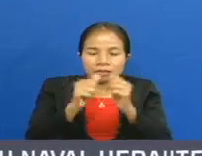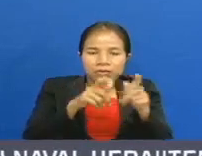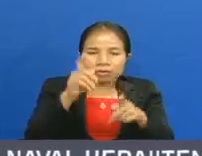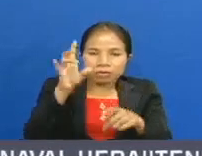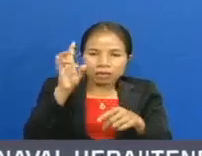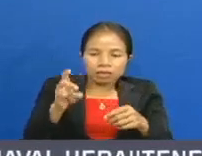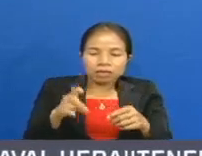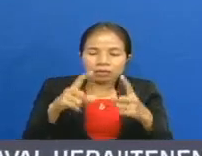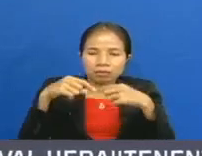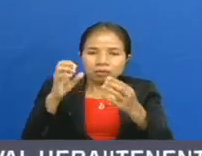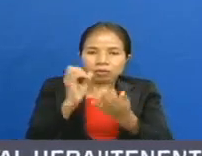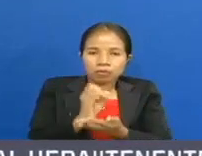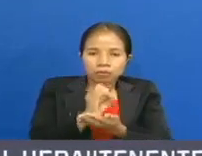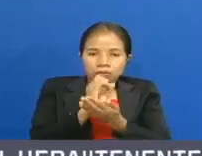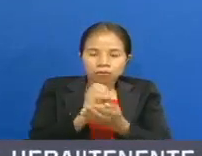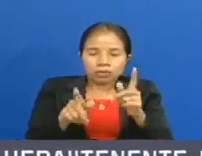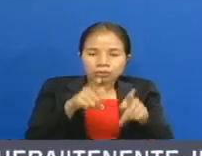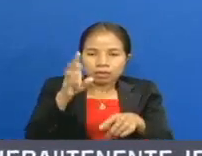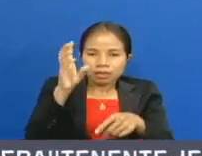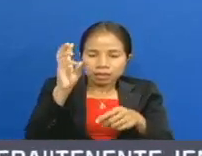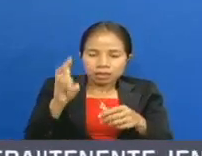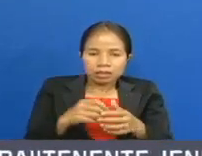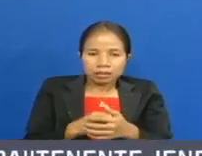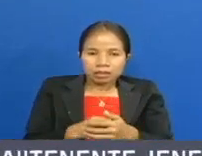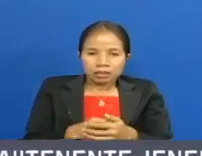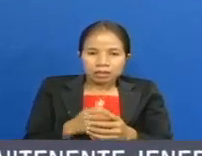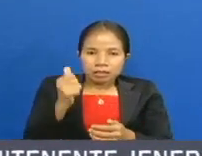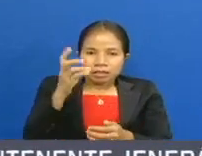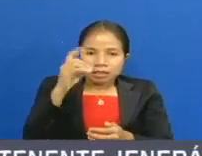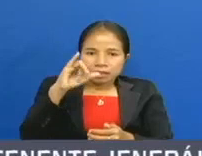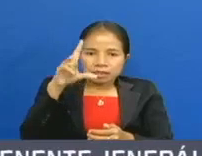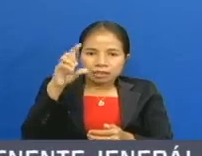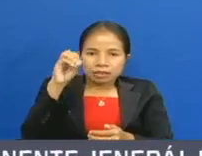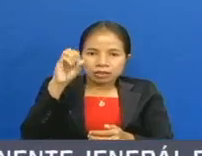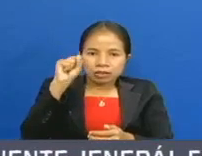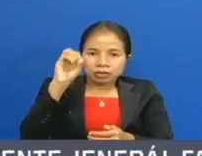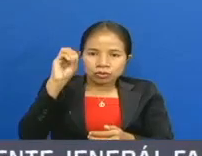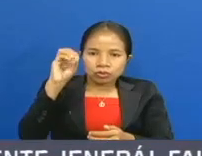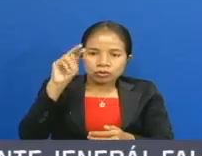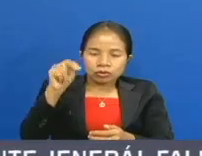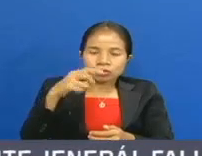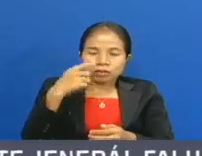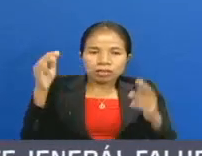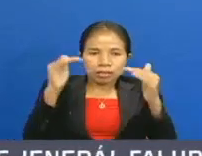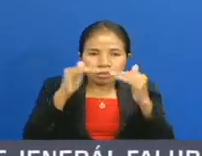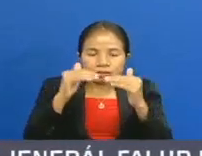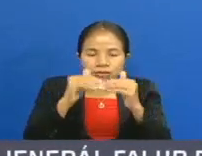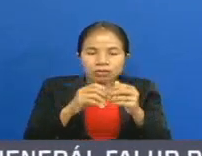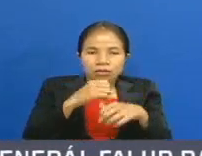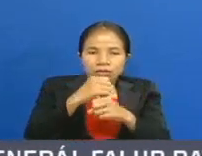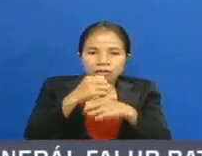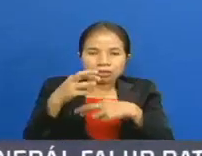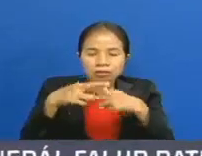barraewa hamutu que manang neng. Gerente Oxfam, Adilson da Costa, hatou assunto ne, e a conferência imprensa ne behalau e a